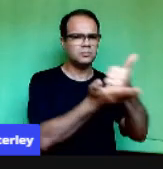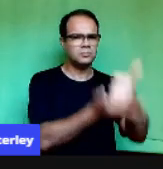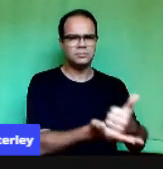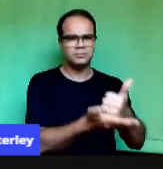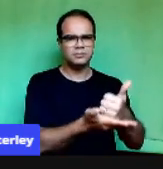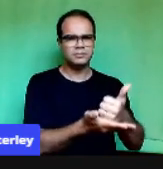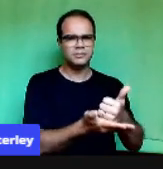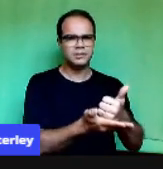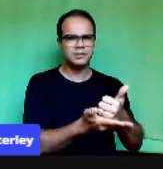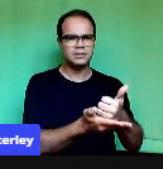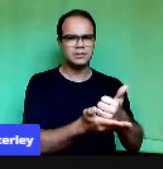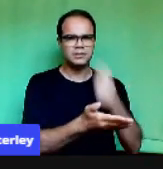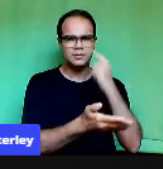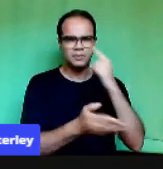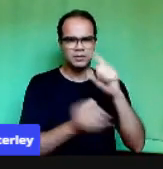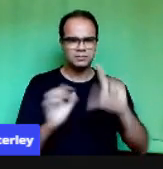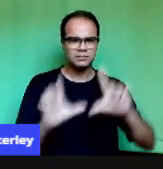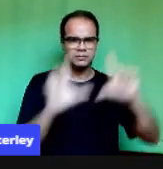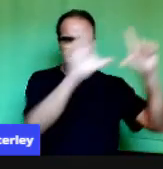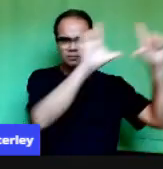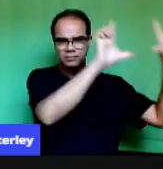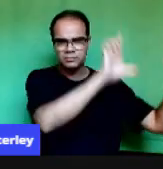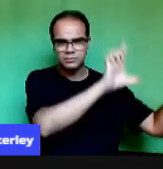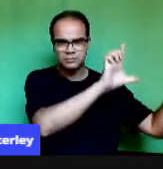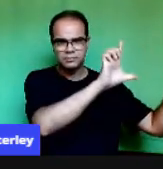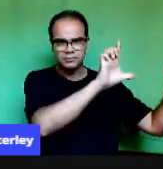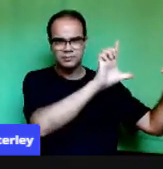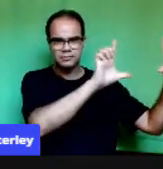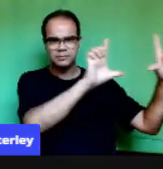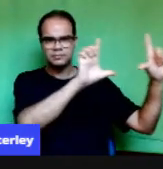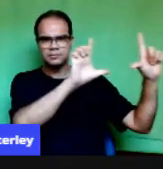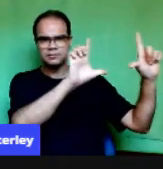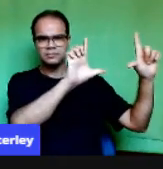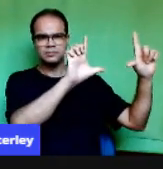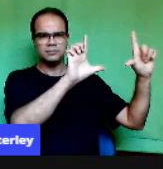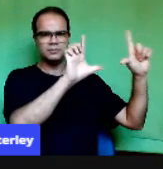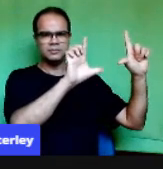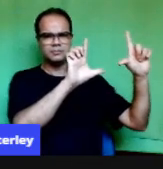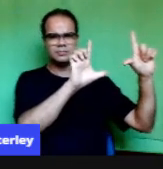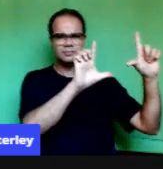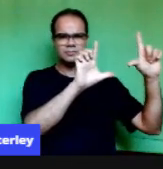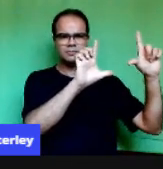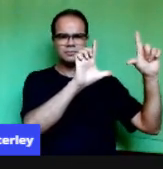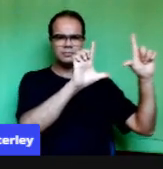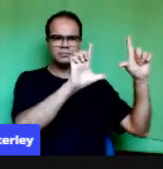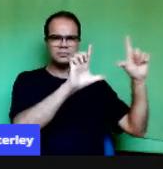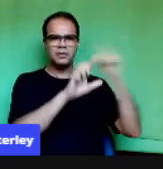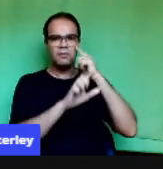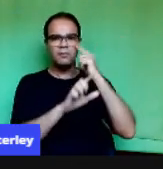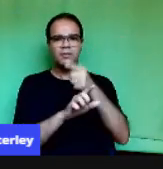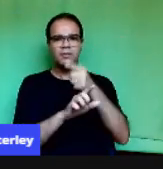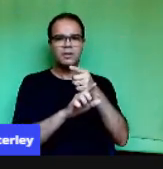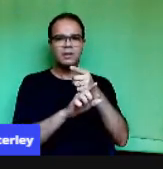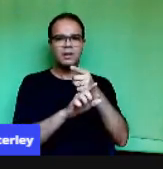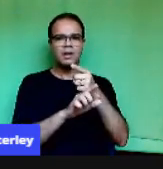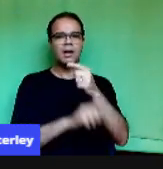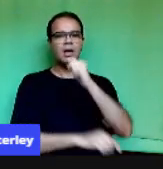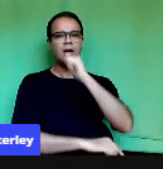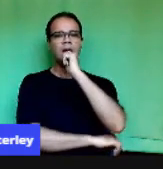Então, nesse slide que vamos apresentar agora, já em seguida para vocês já percebam que tem algumas